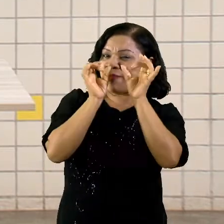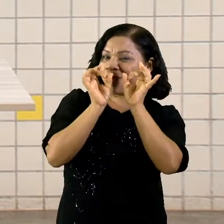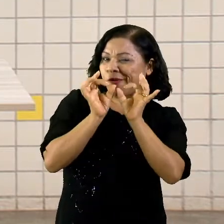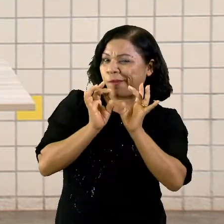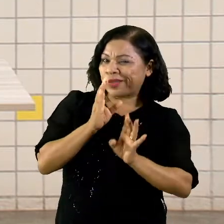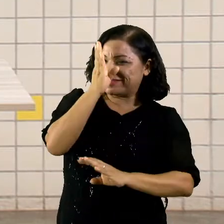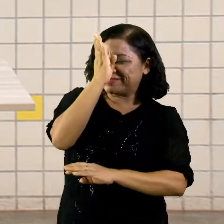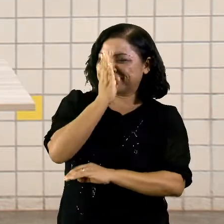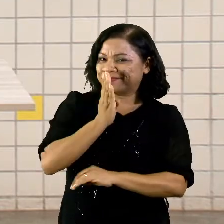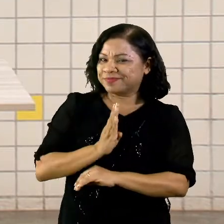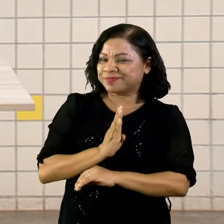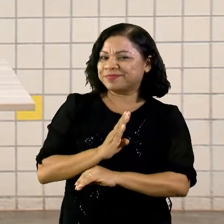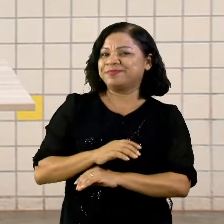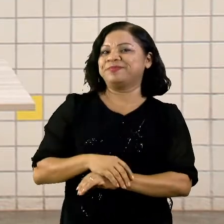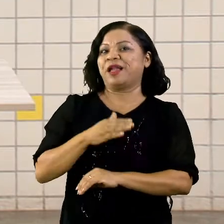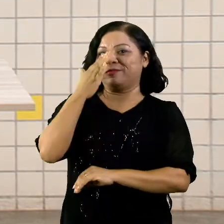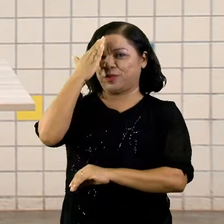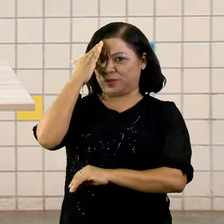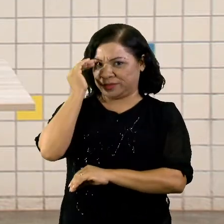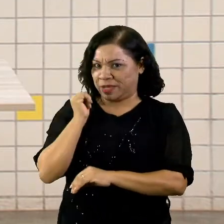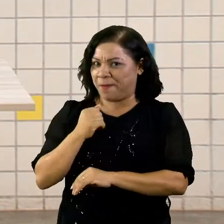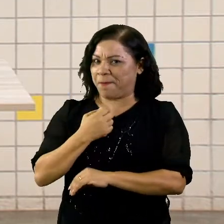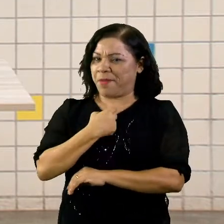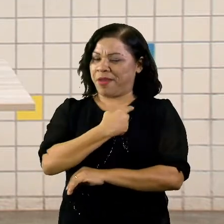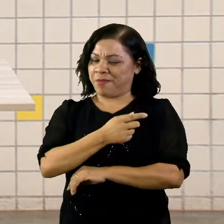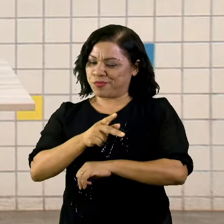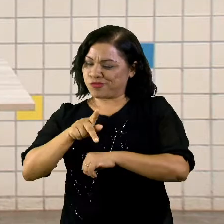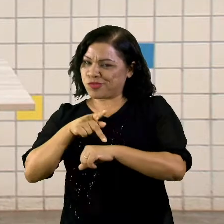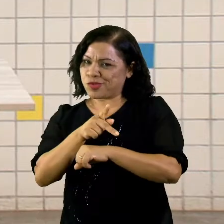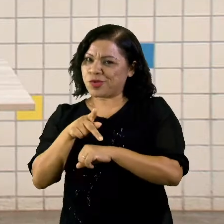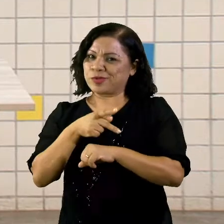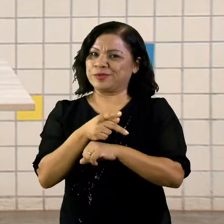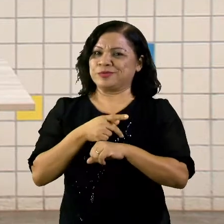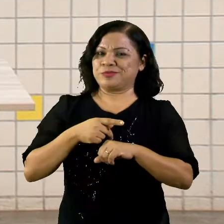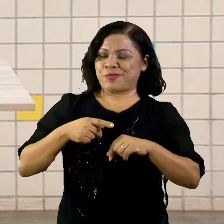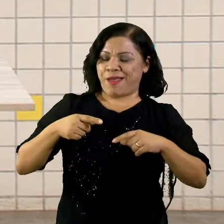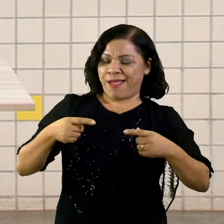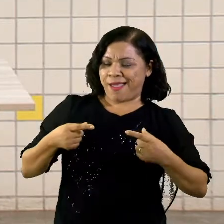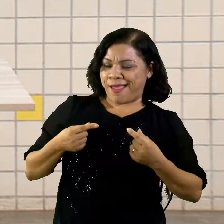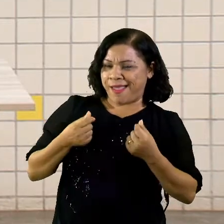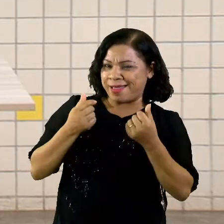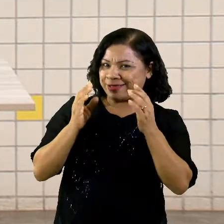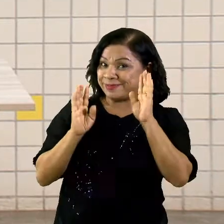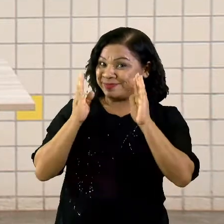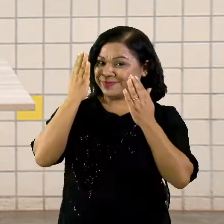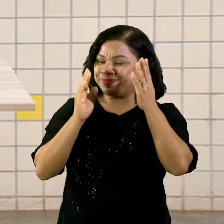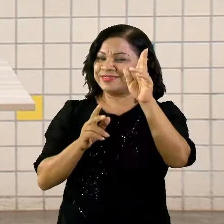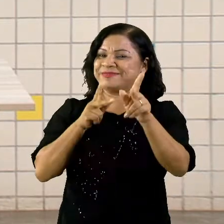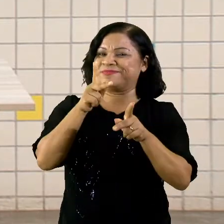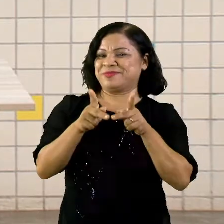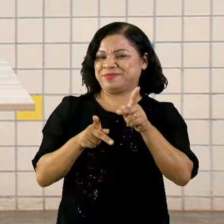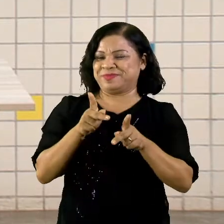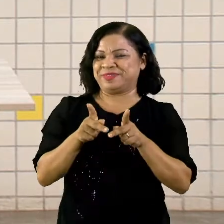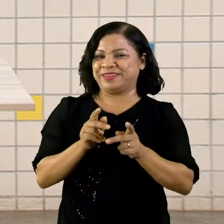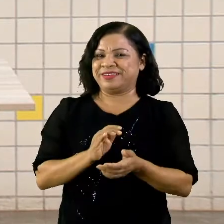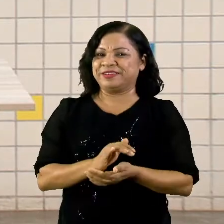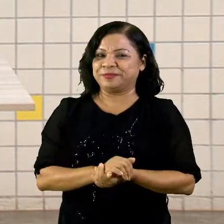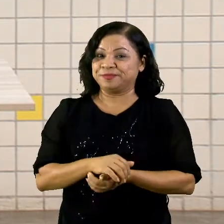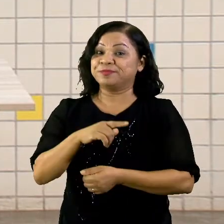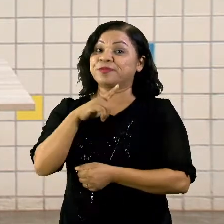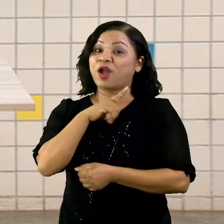Nós sabemos que o nosso país é muito rico em festas populares. Nós temos